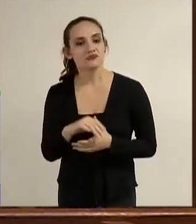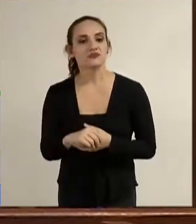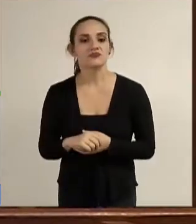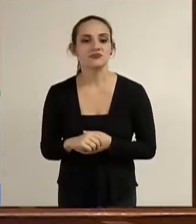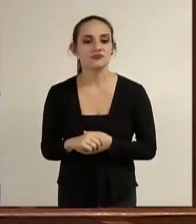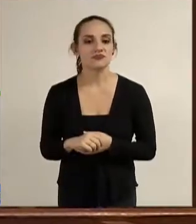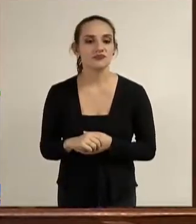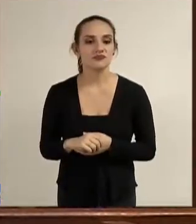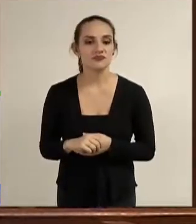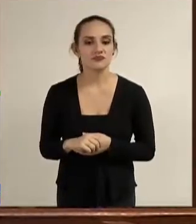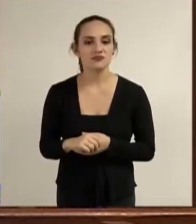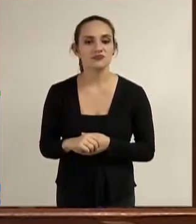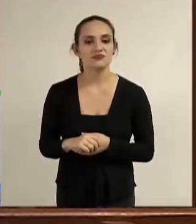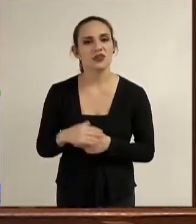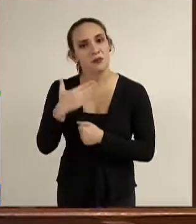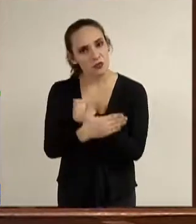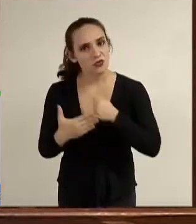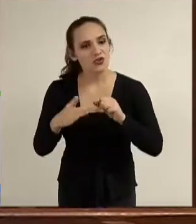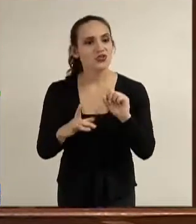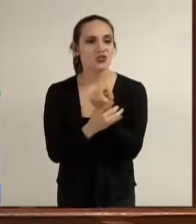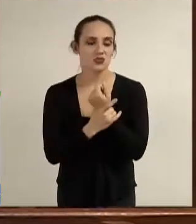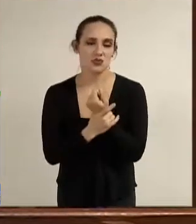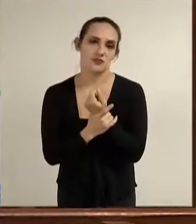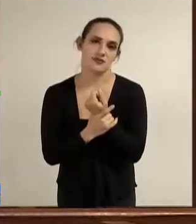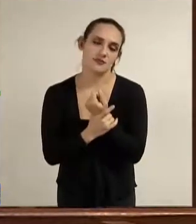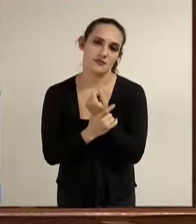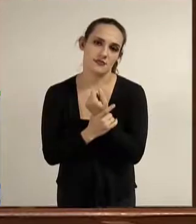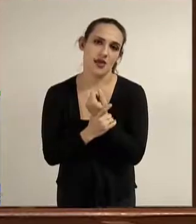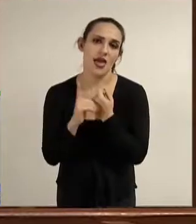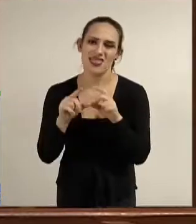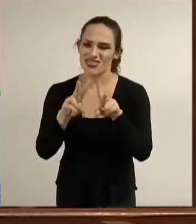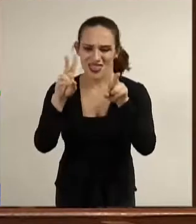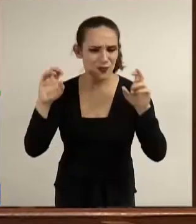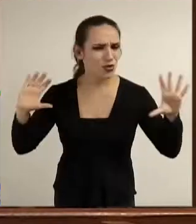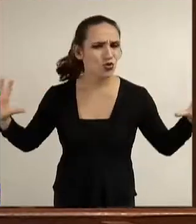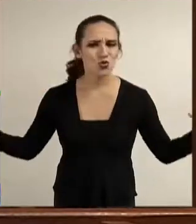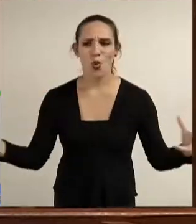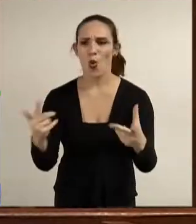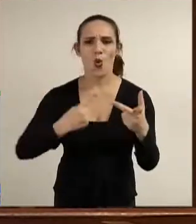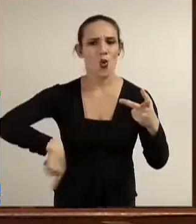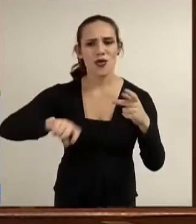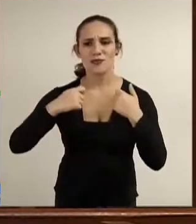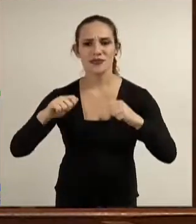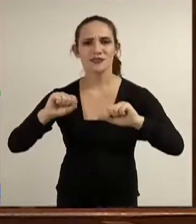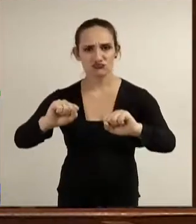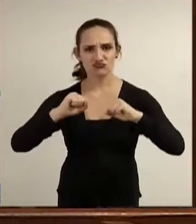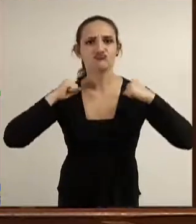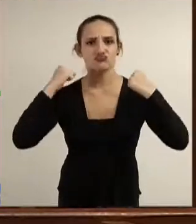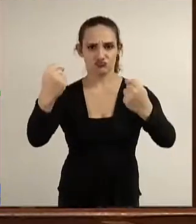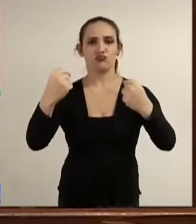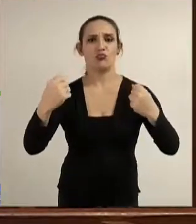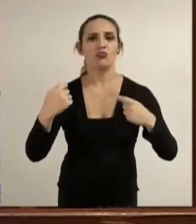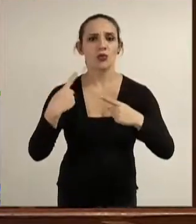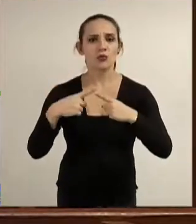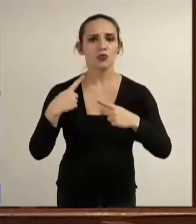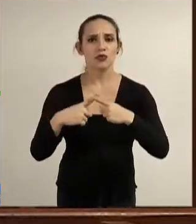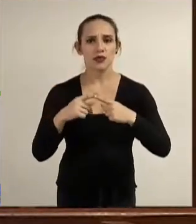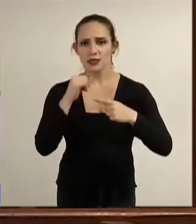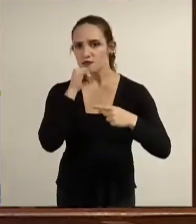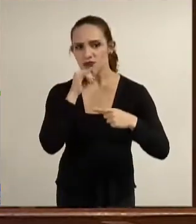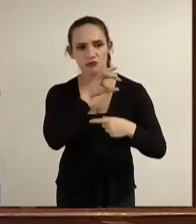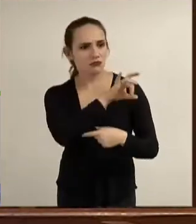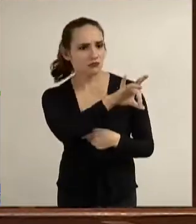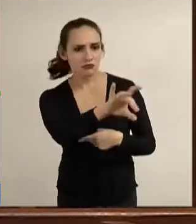bandeira. Esse é um assunto de todos nós. É preciso que nós estejamos, dentro das nossas